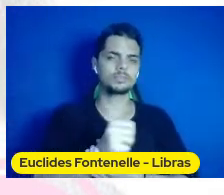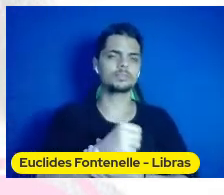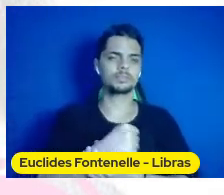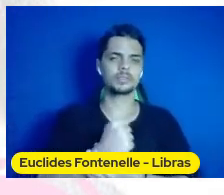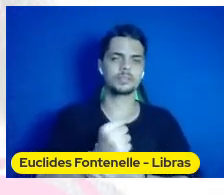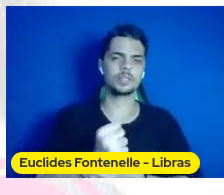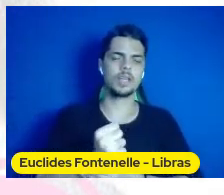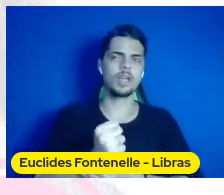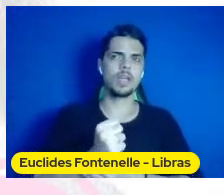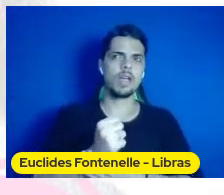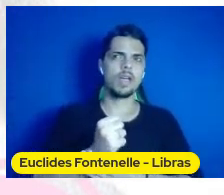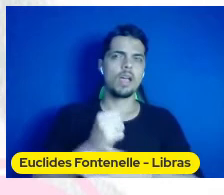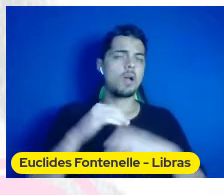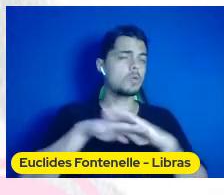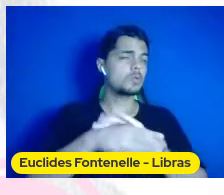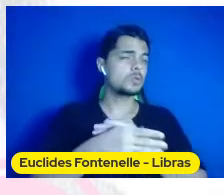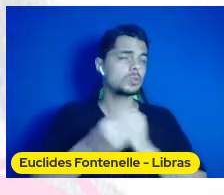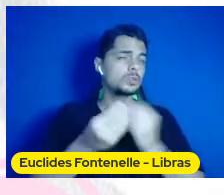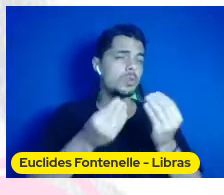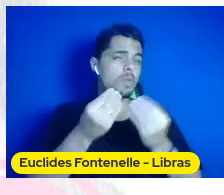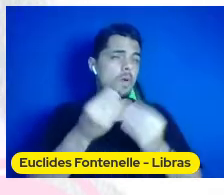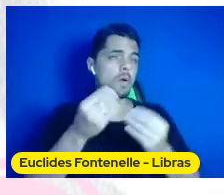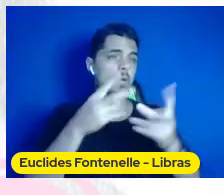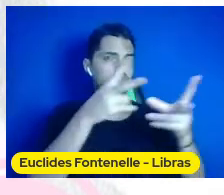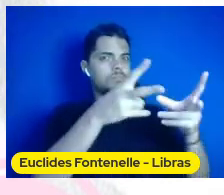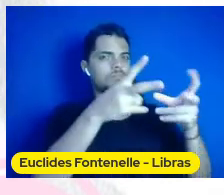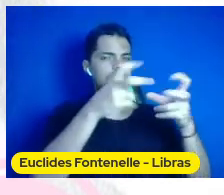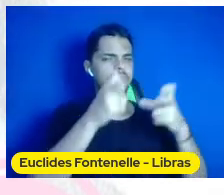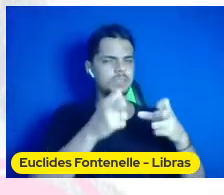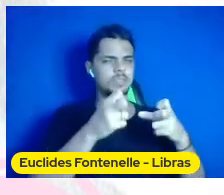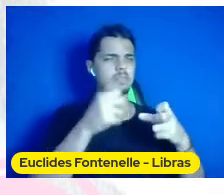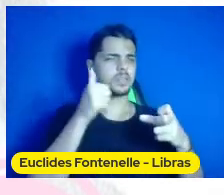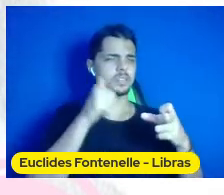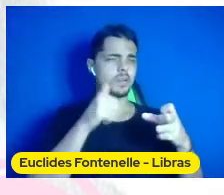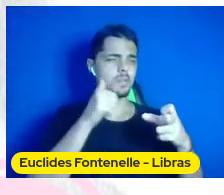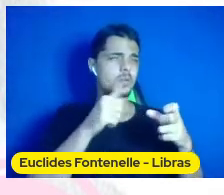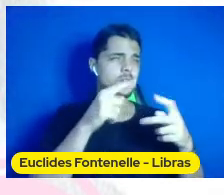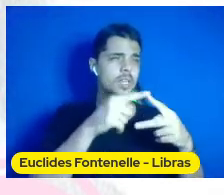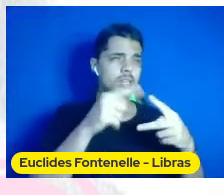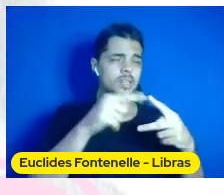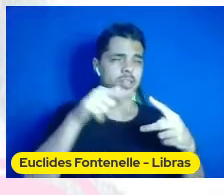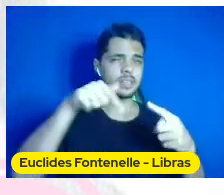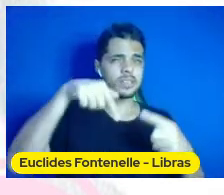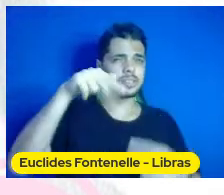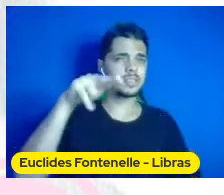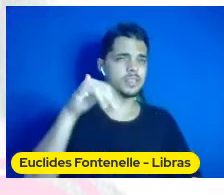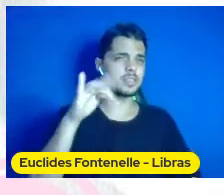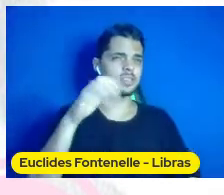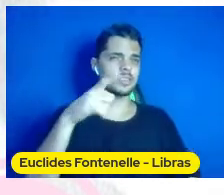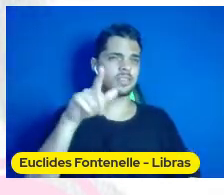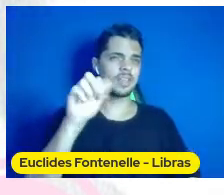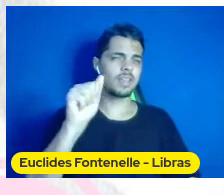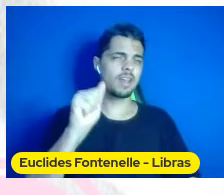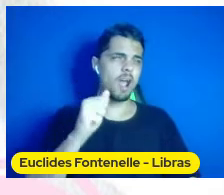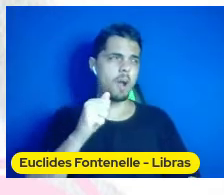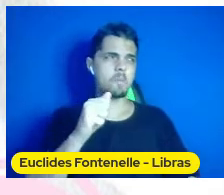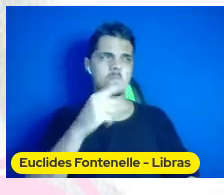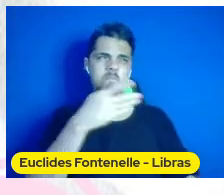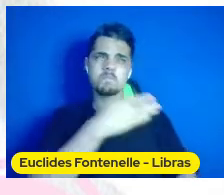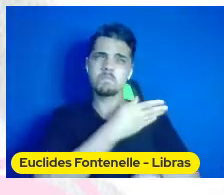Maria Quitéria, a branca, eu não consigo, não, sinceramente, eu não vejo, eu não